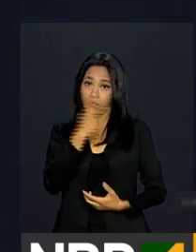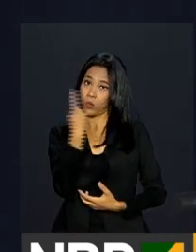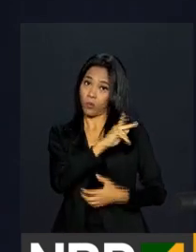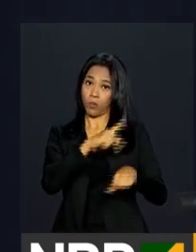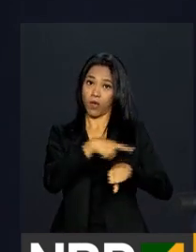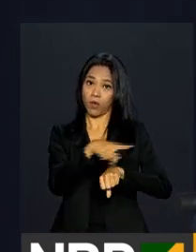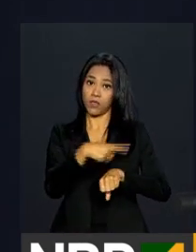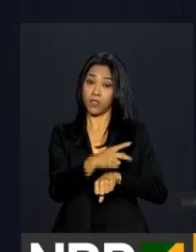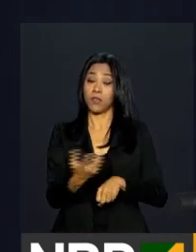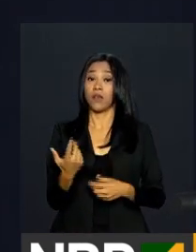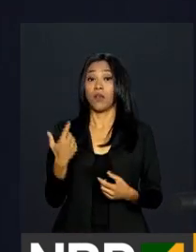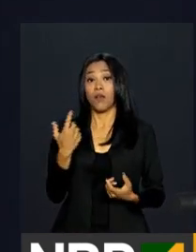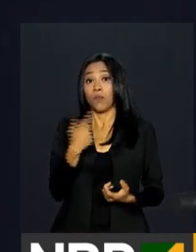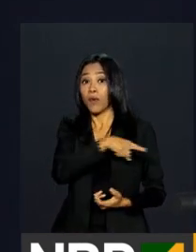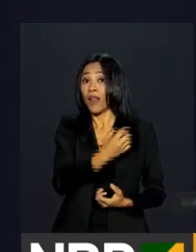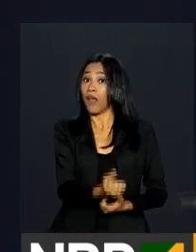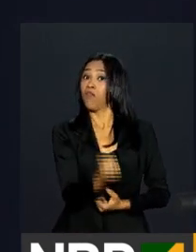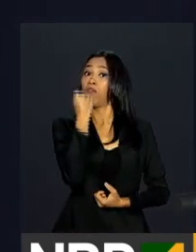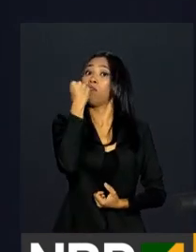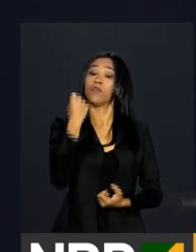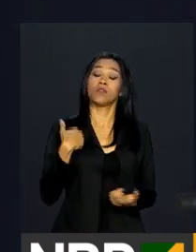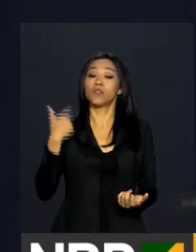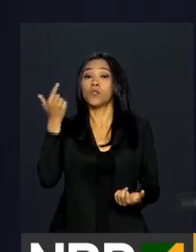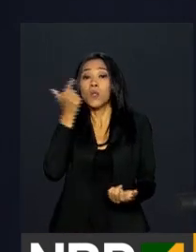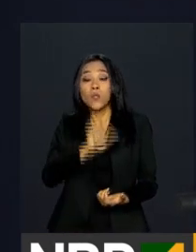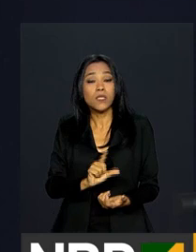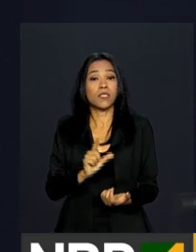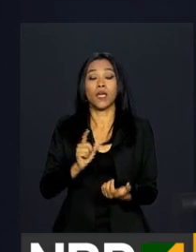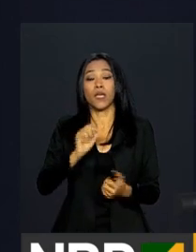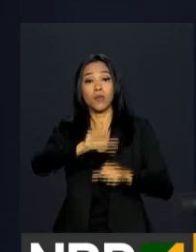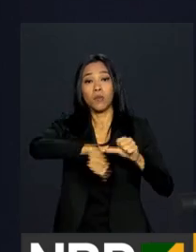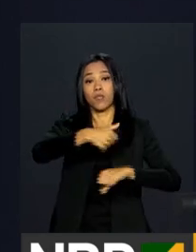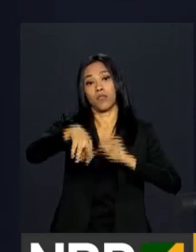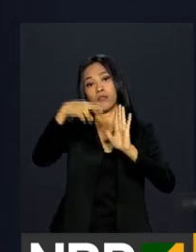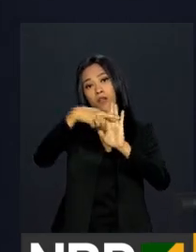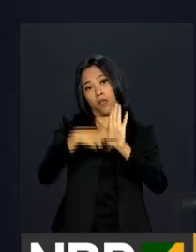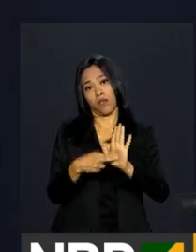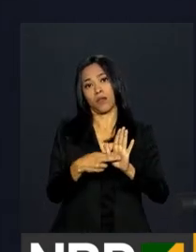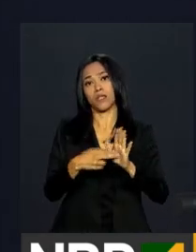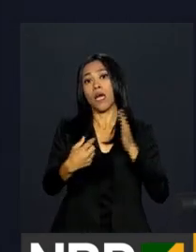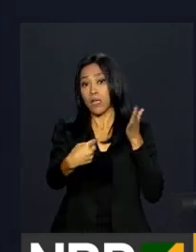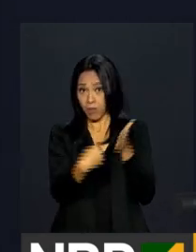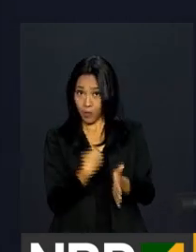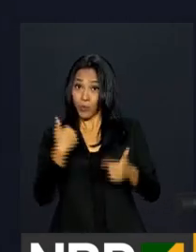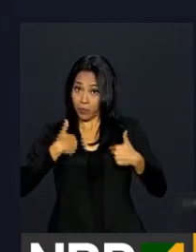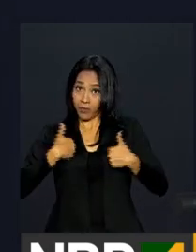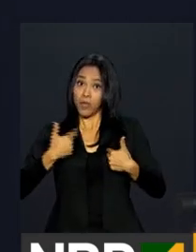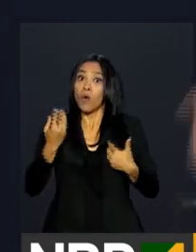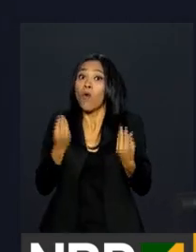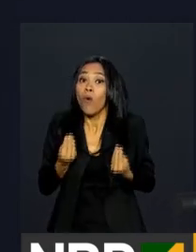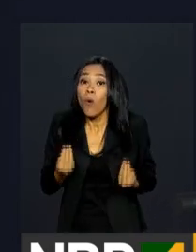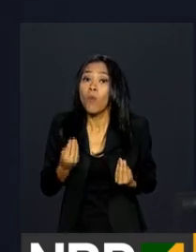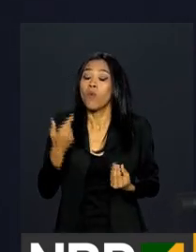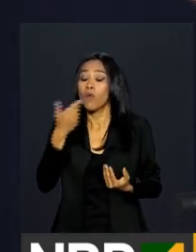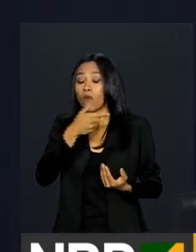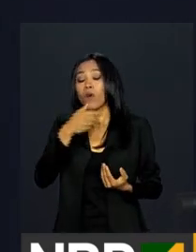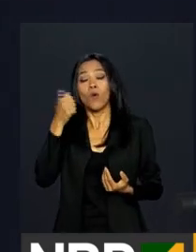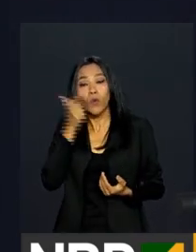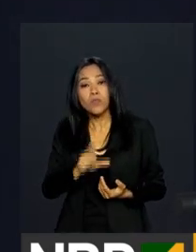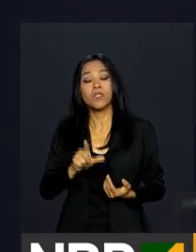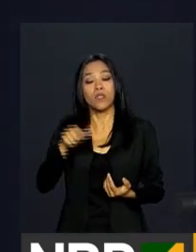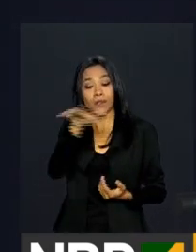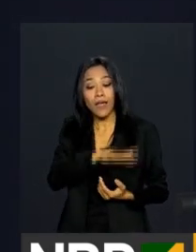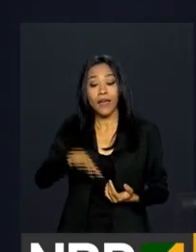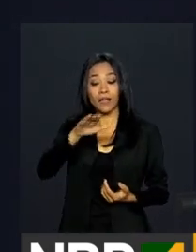legitimidade, são muito fortes e não conseguem modernizar a legislação trabalhista. Como é que você conseguiu que o agronegócio, mas aí